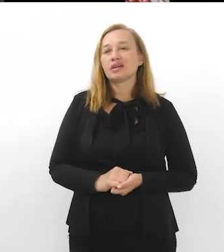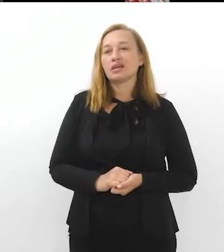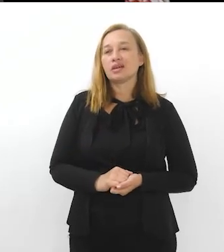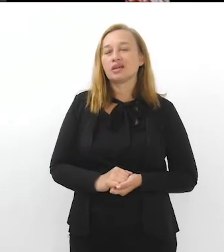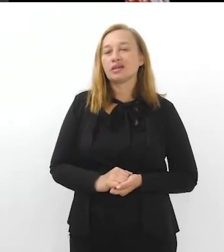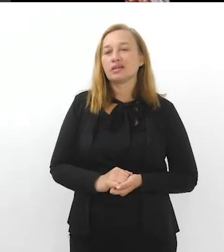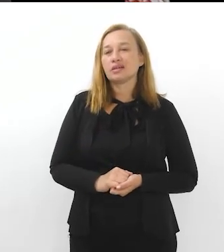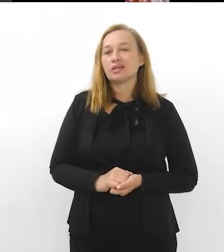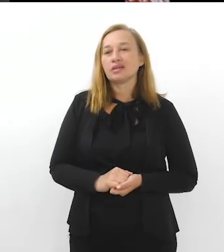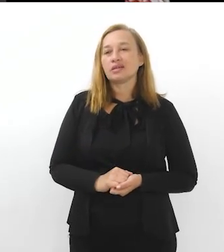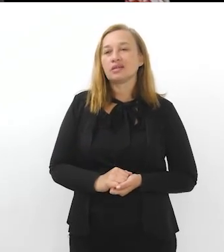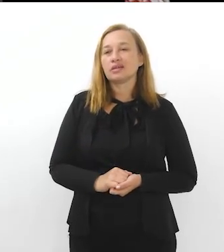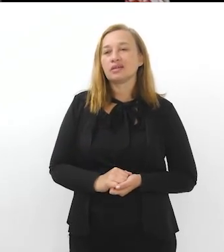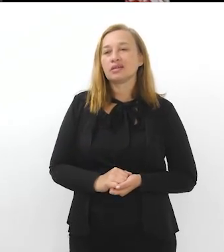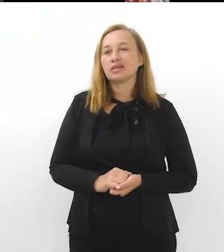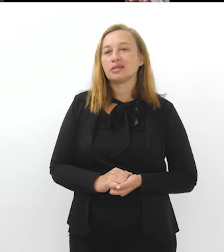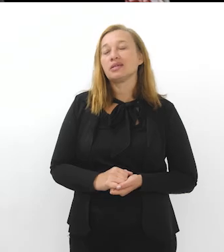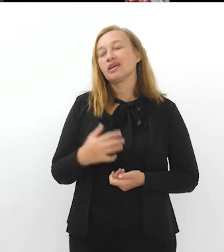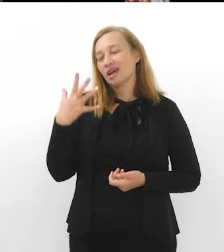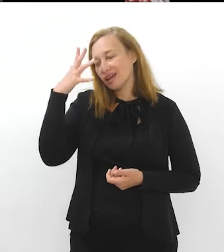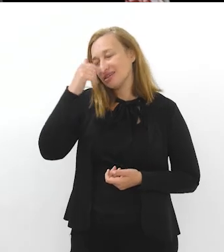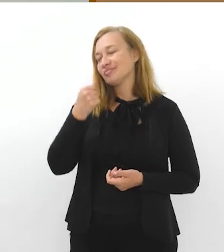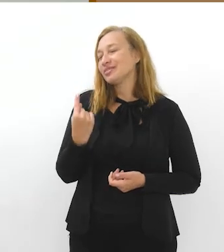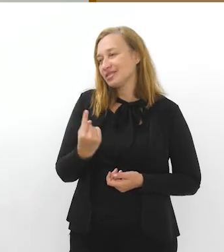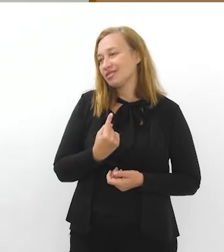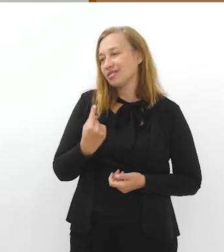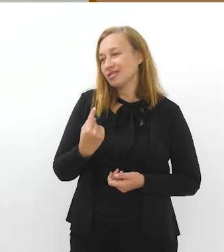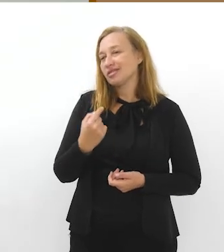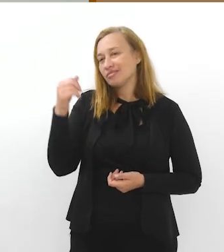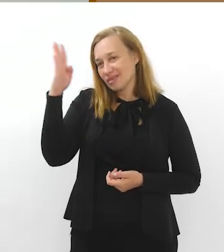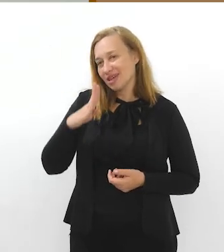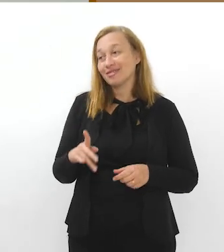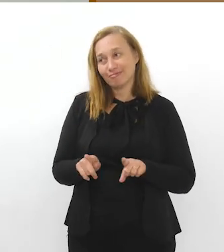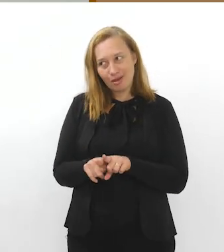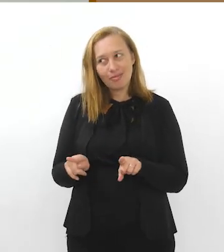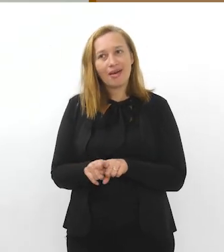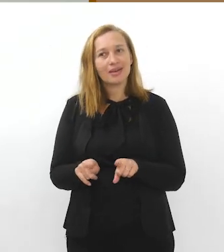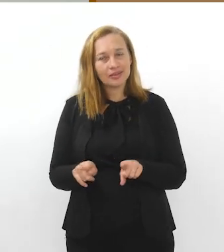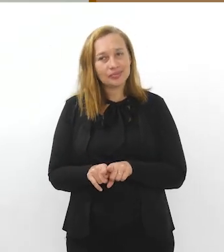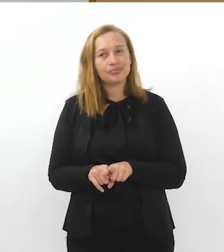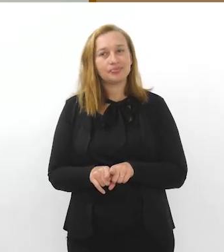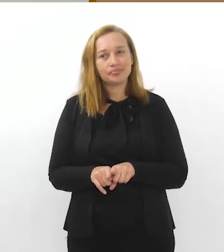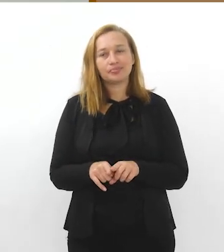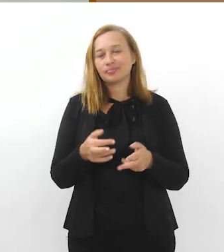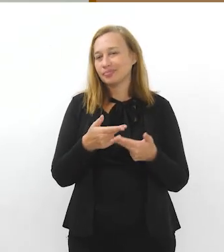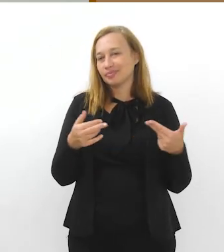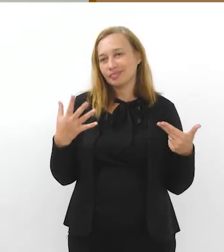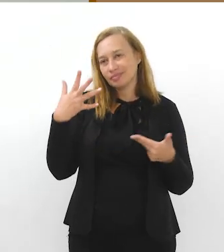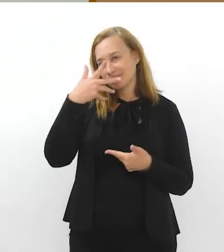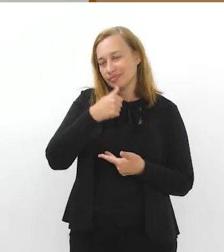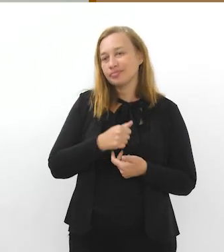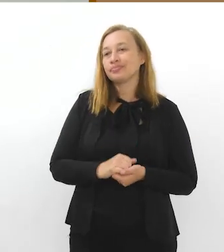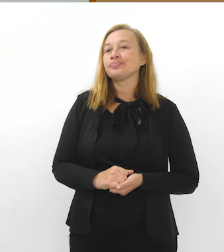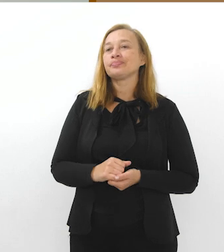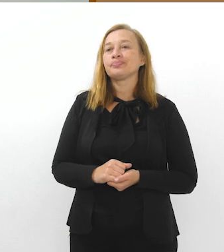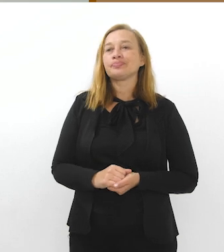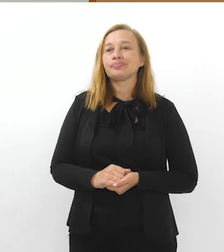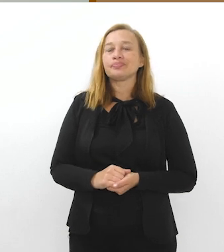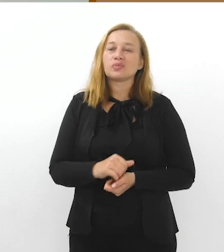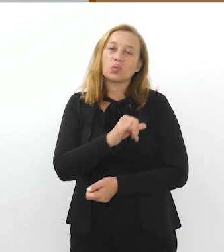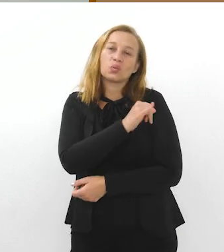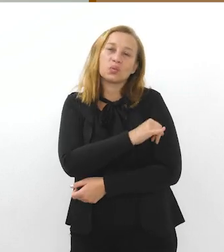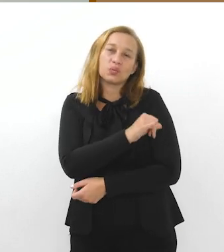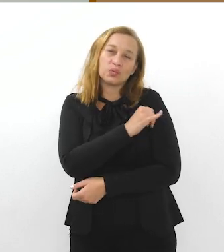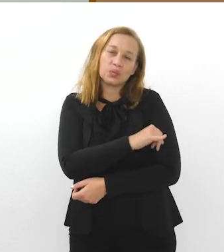você está Do momento, viajando e né? conhecendo. Eu estou diante daquele, né, daquilo que é tão bonito para a gente, né?